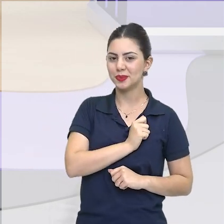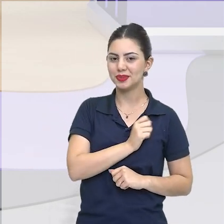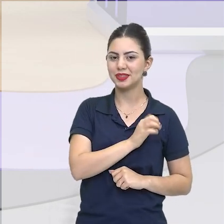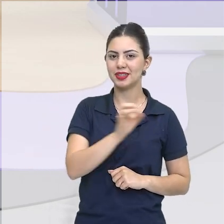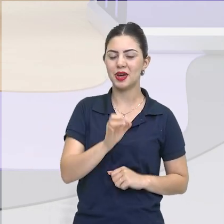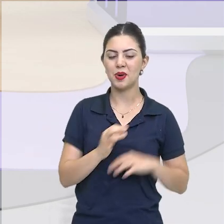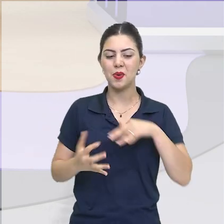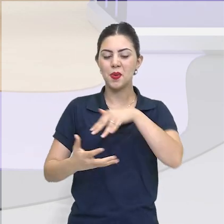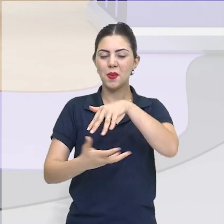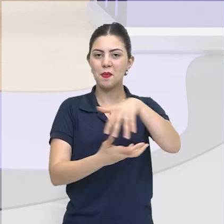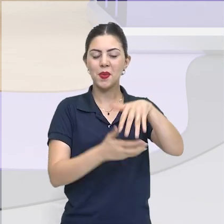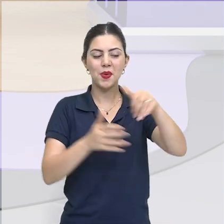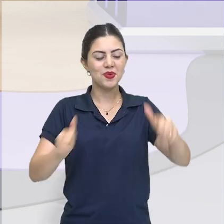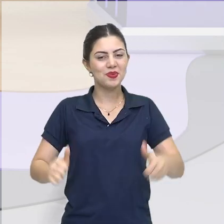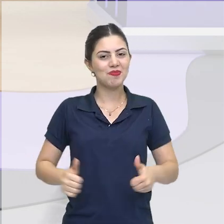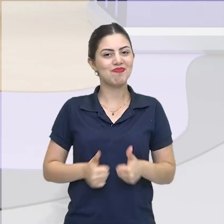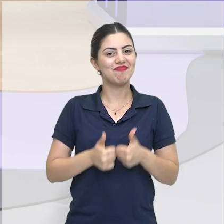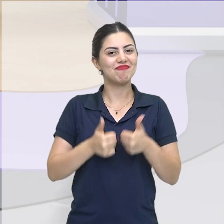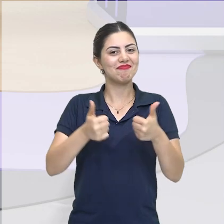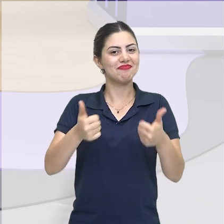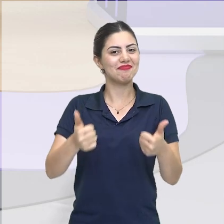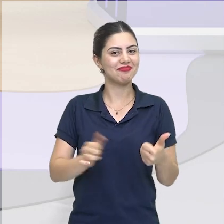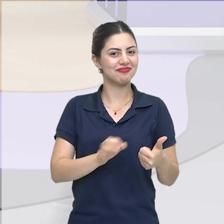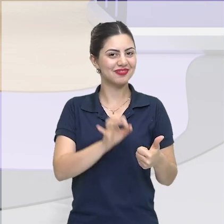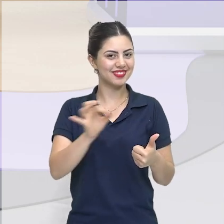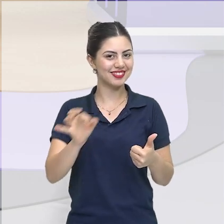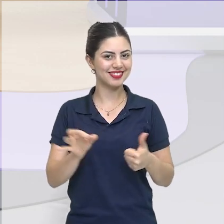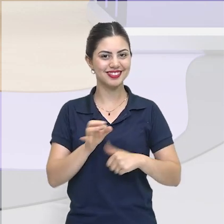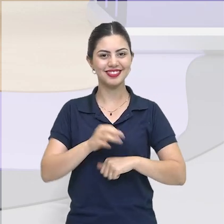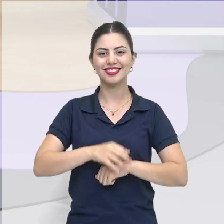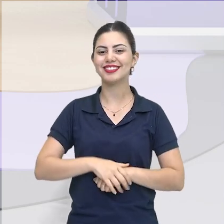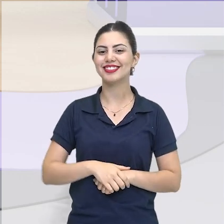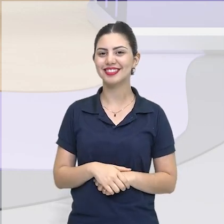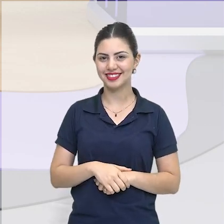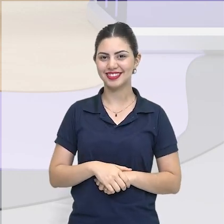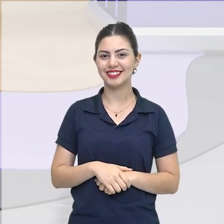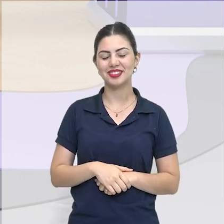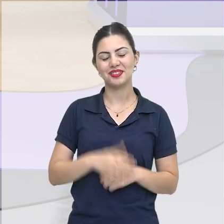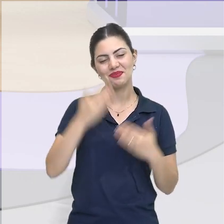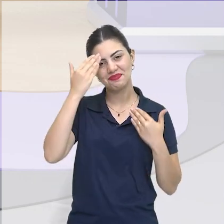mundo seja um mundo diferente, um outro mundo possível.